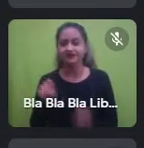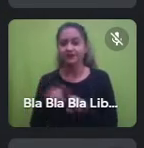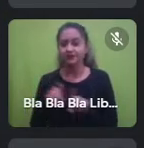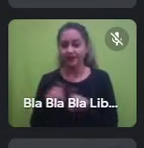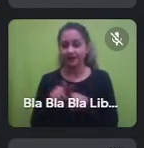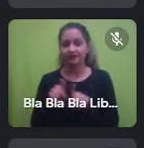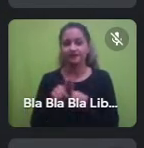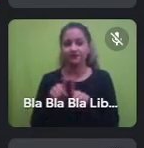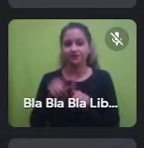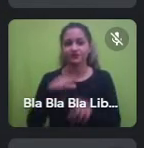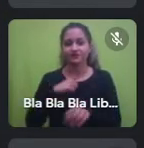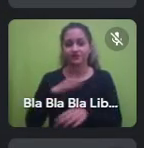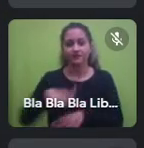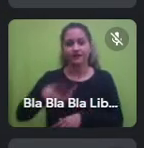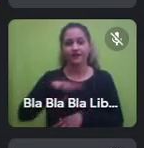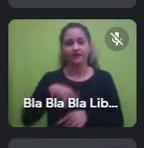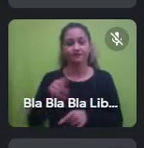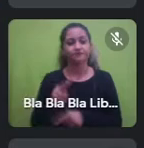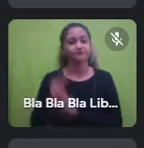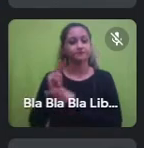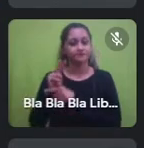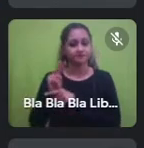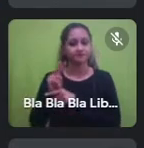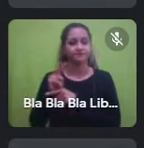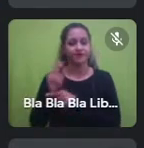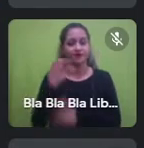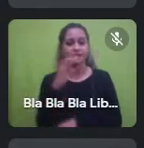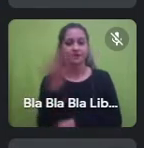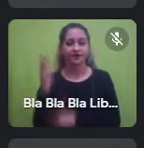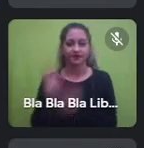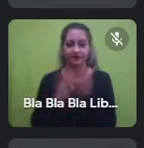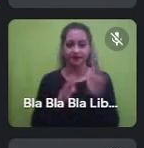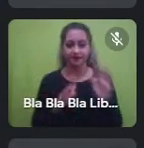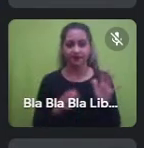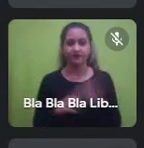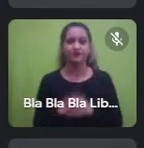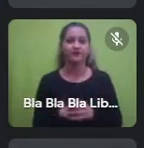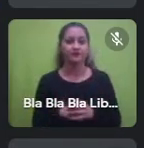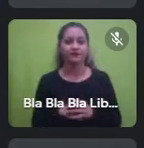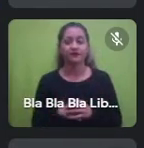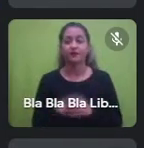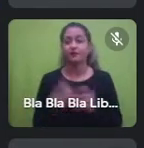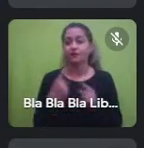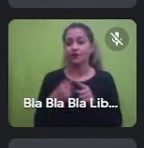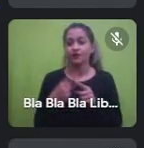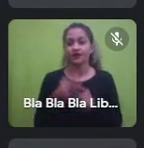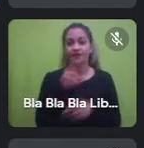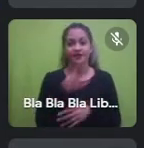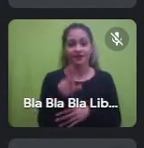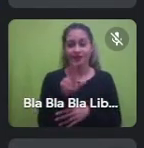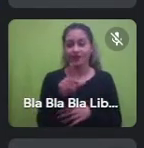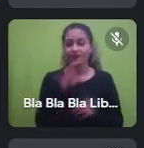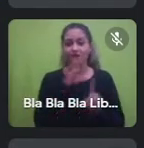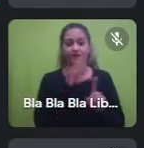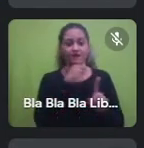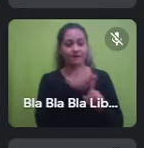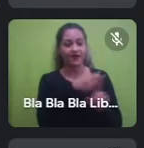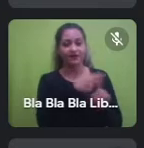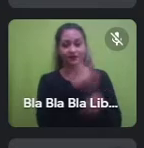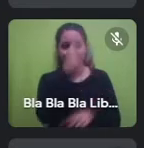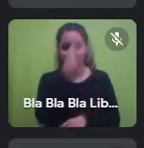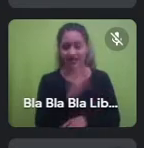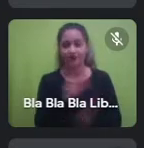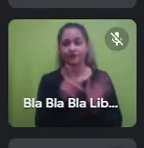do Paraupebas, né? No caso do Igarapé Gelado, ele tem esse impacto direto da mineração,